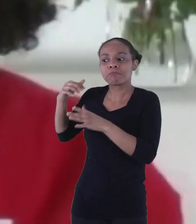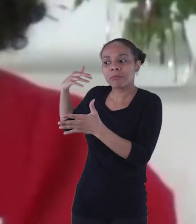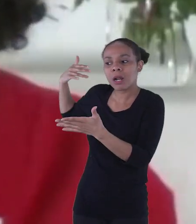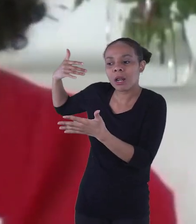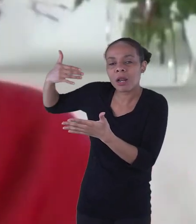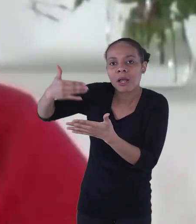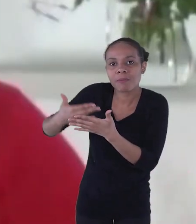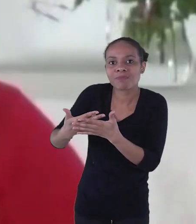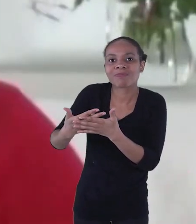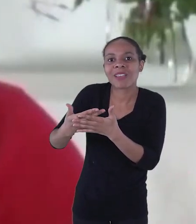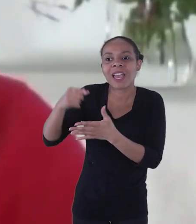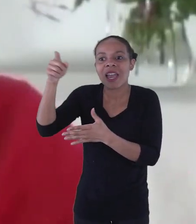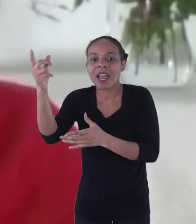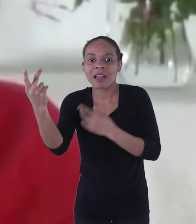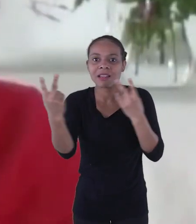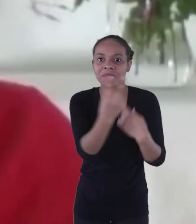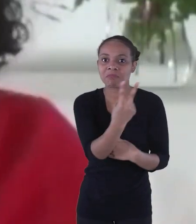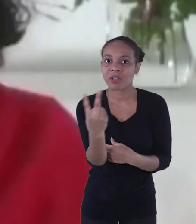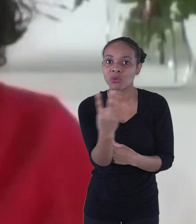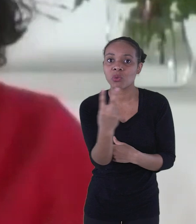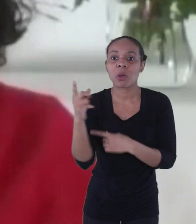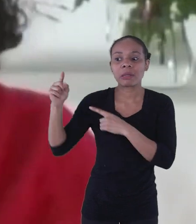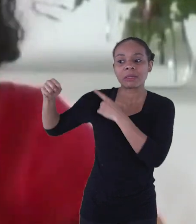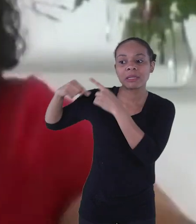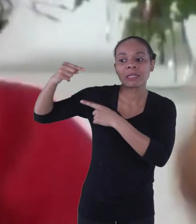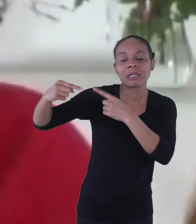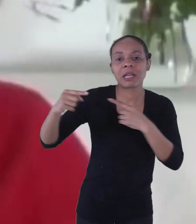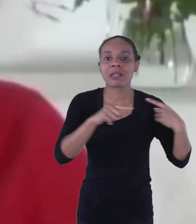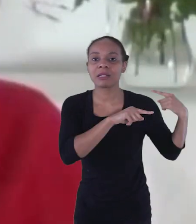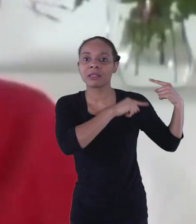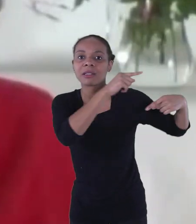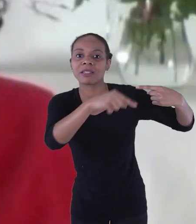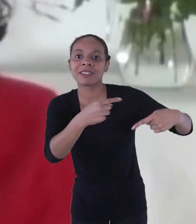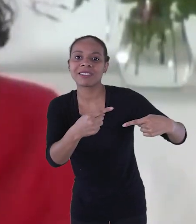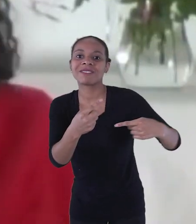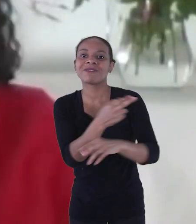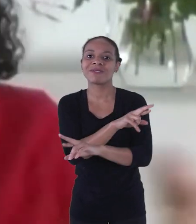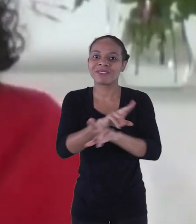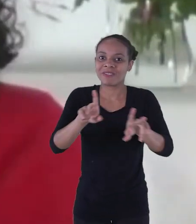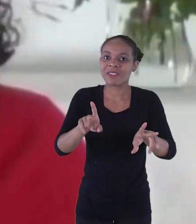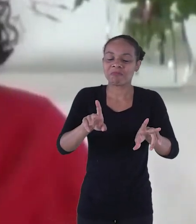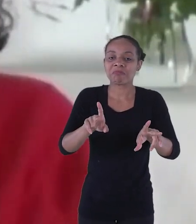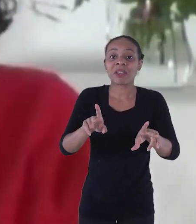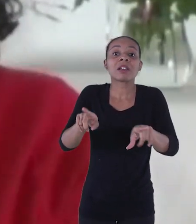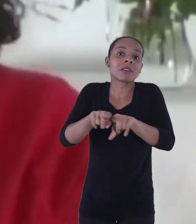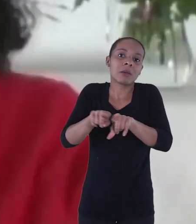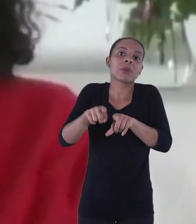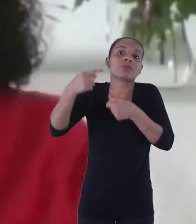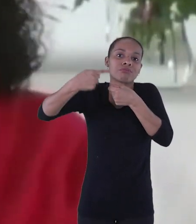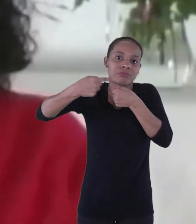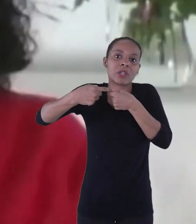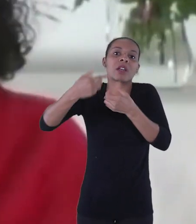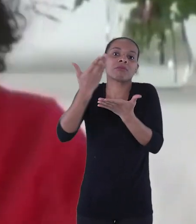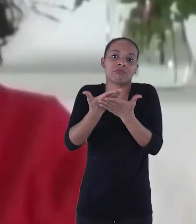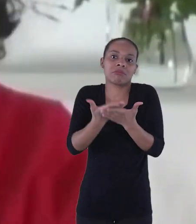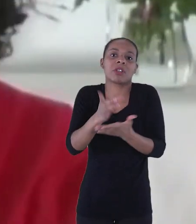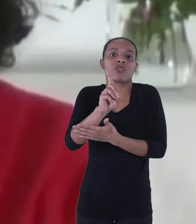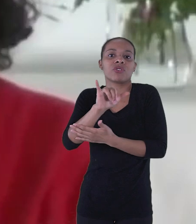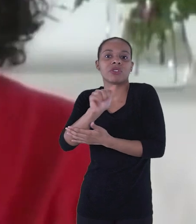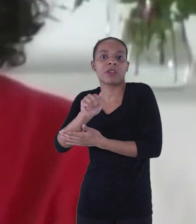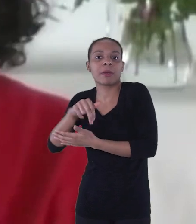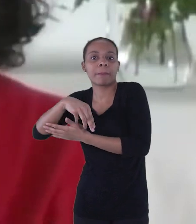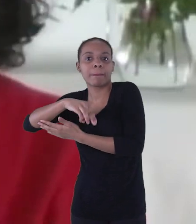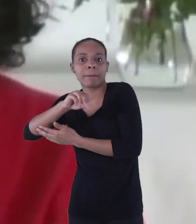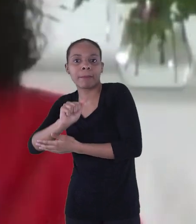de ingleses, também em diáspora, só que em Diamantina. E aí é que a gente percebe quem é Carolina no